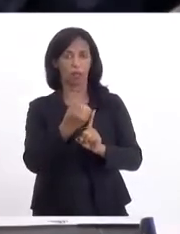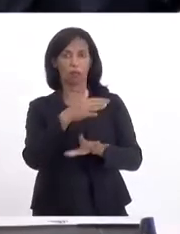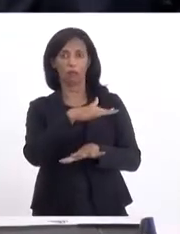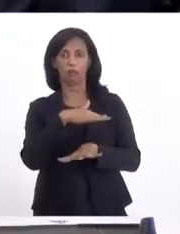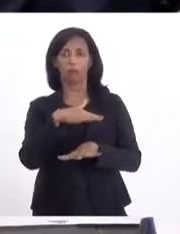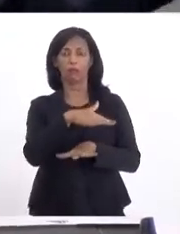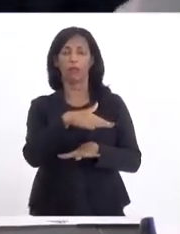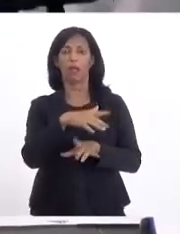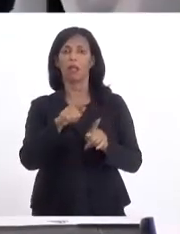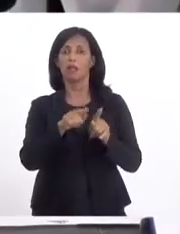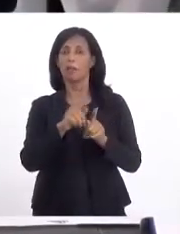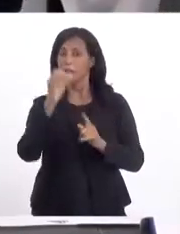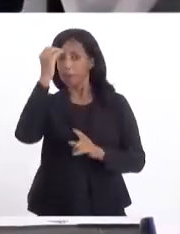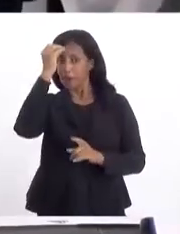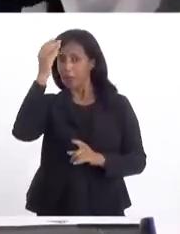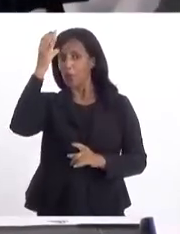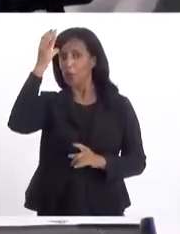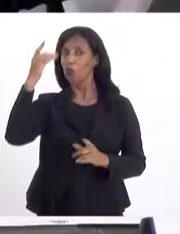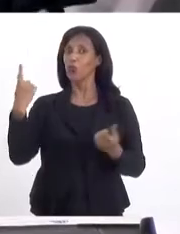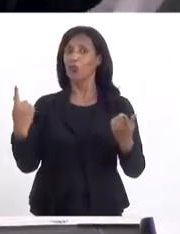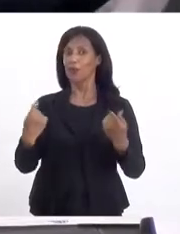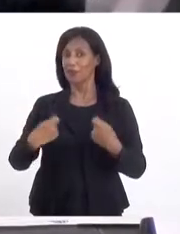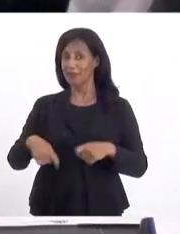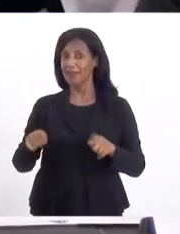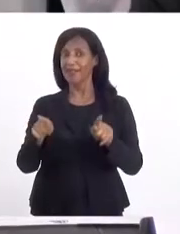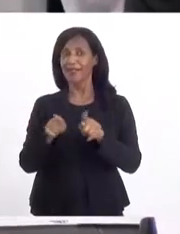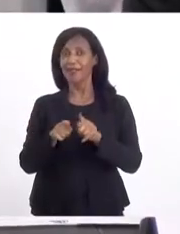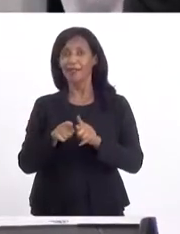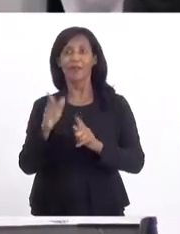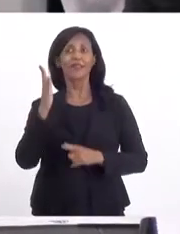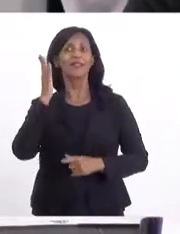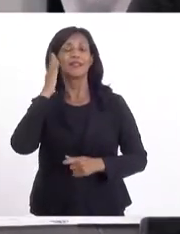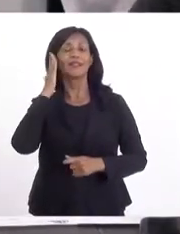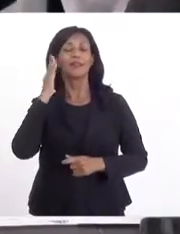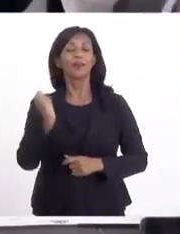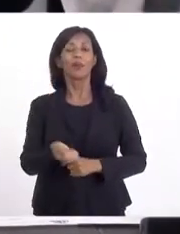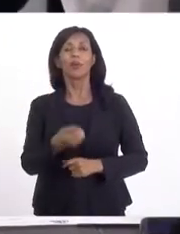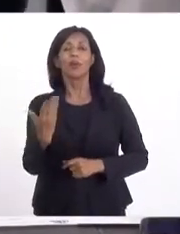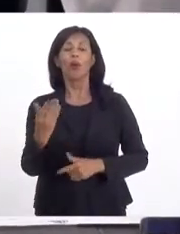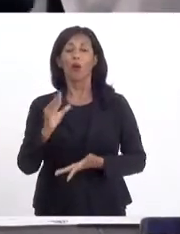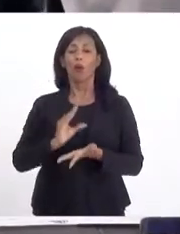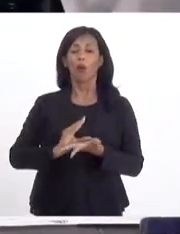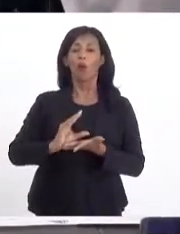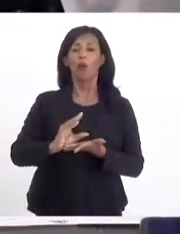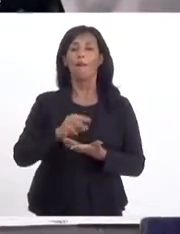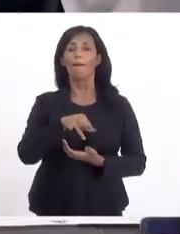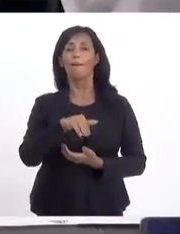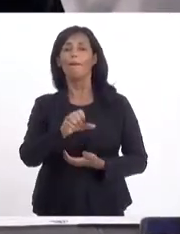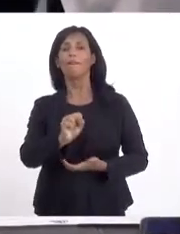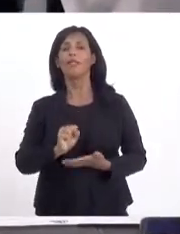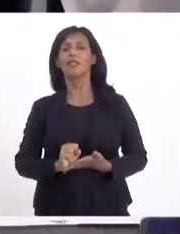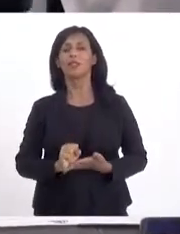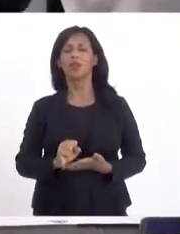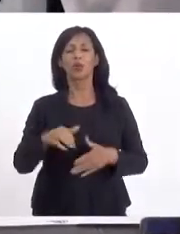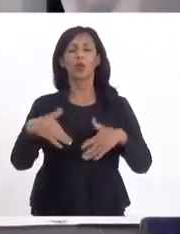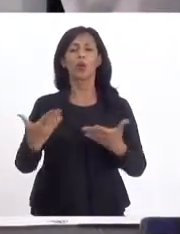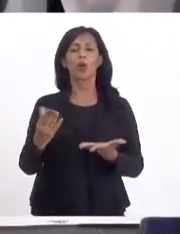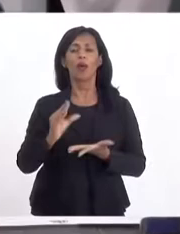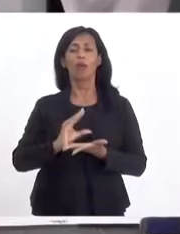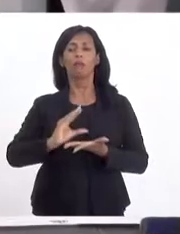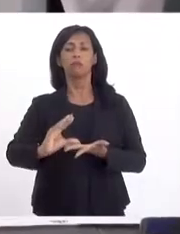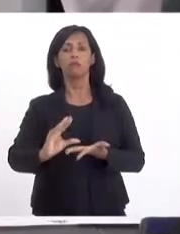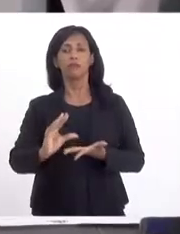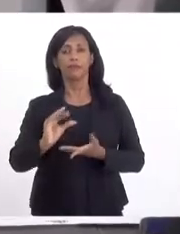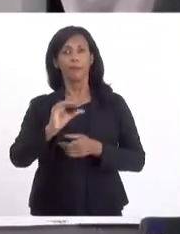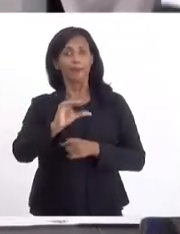área da cultura, deputado. A gente precisa também saber qual é a contribuição do MIS para a cultura da nossa cidade e